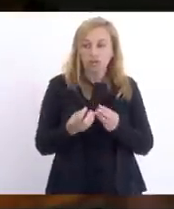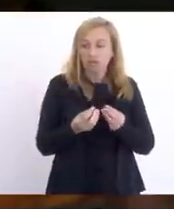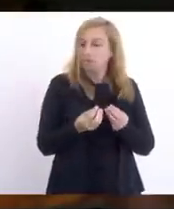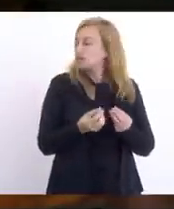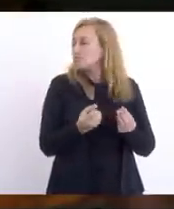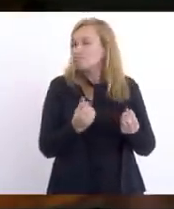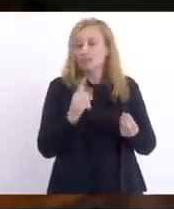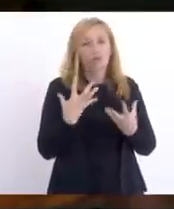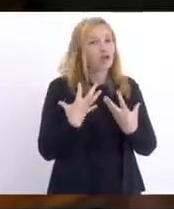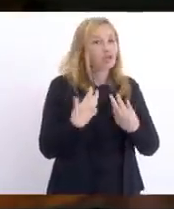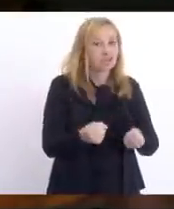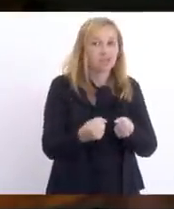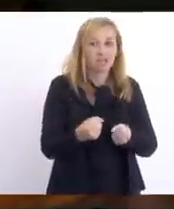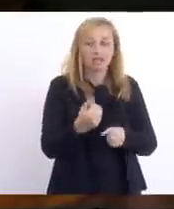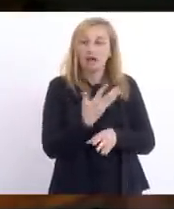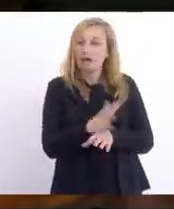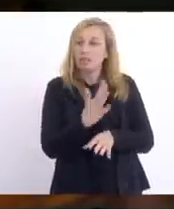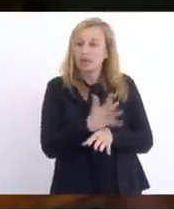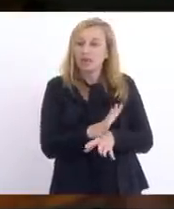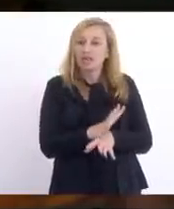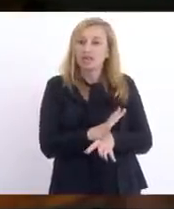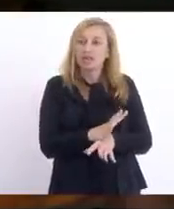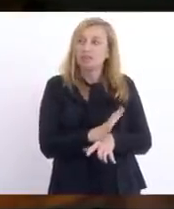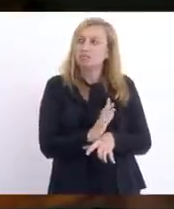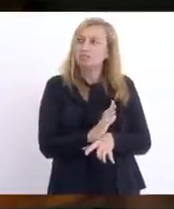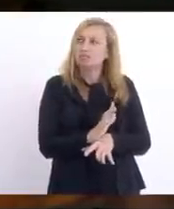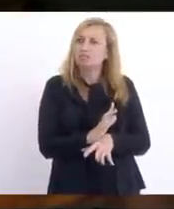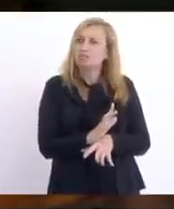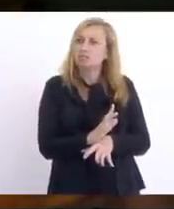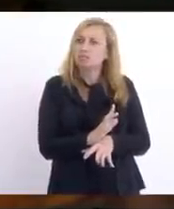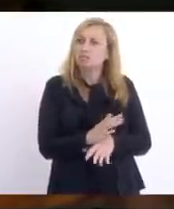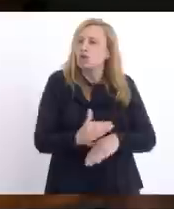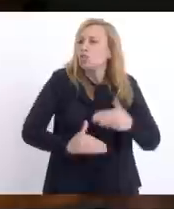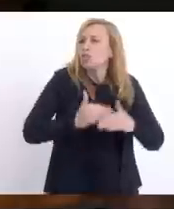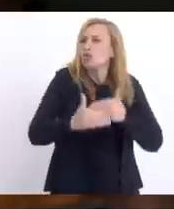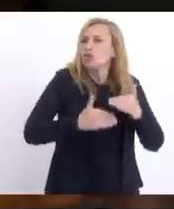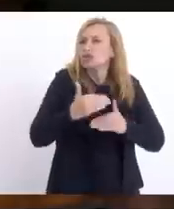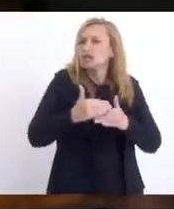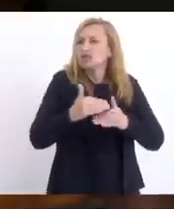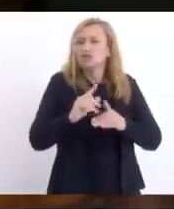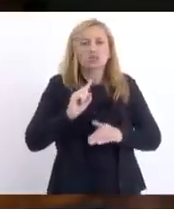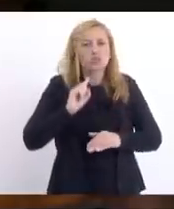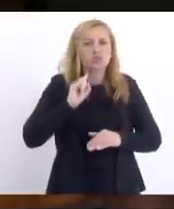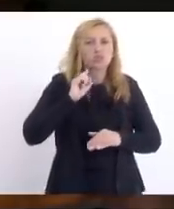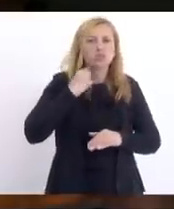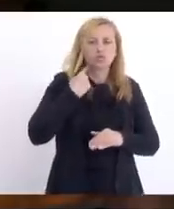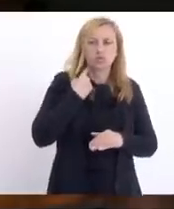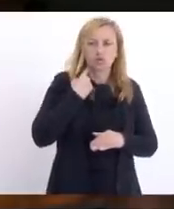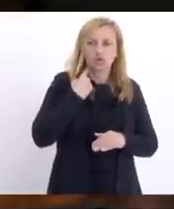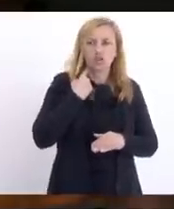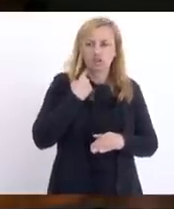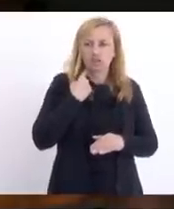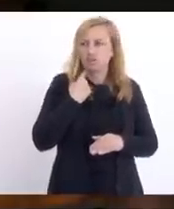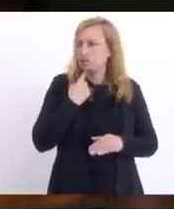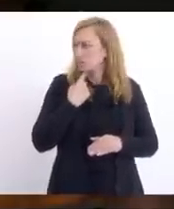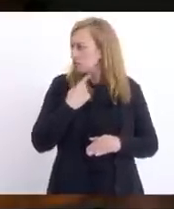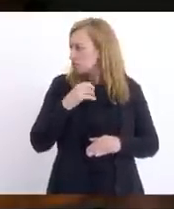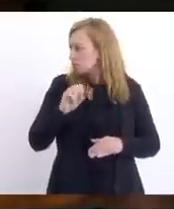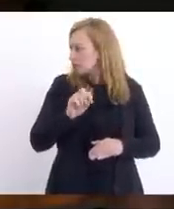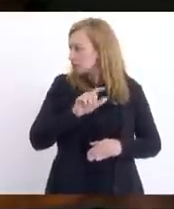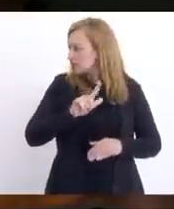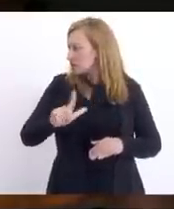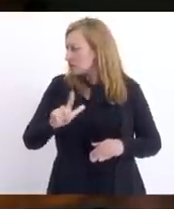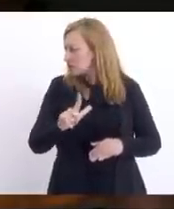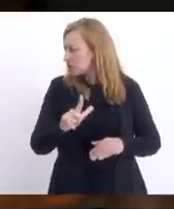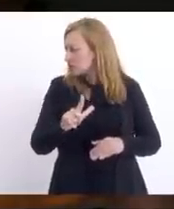suas práticas, discorda do processo de poluição e inviabilização